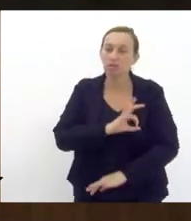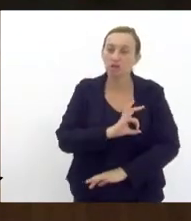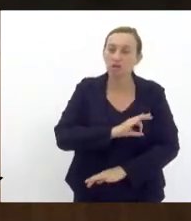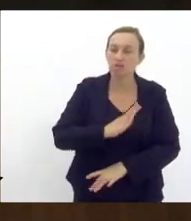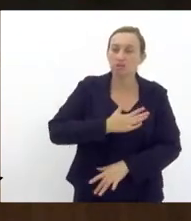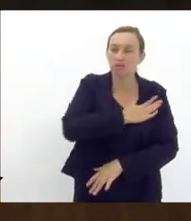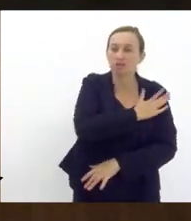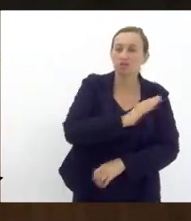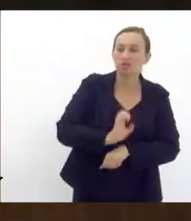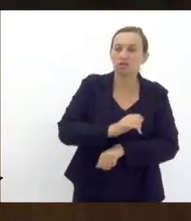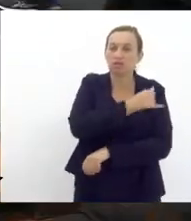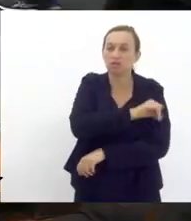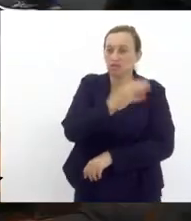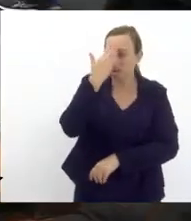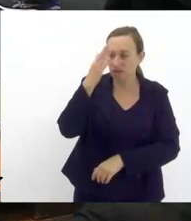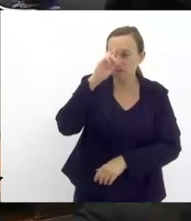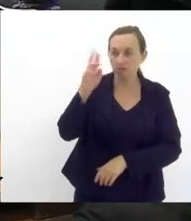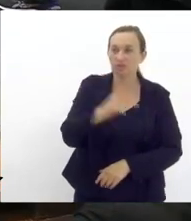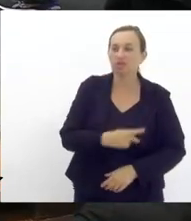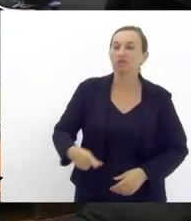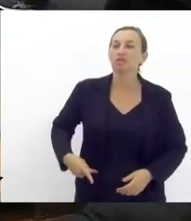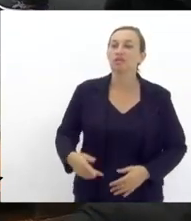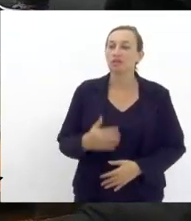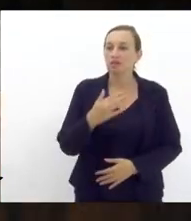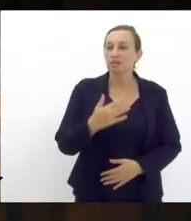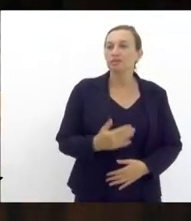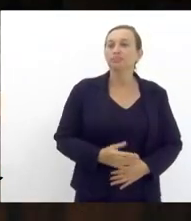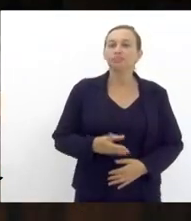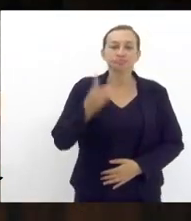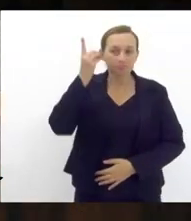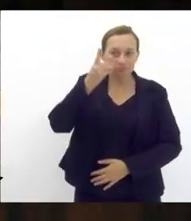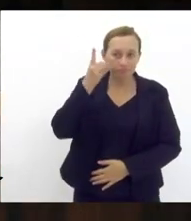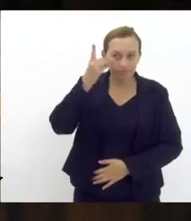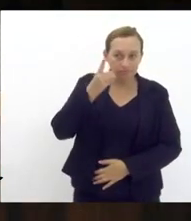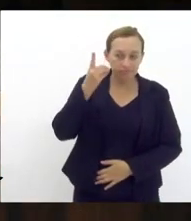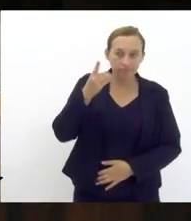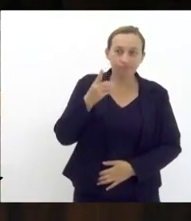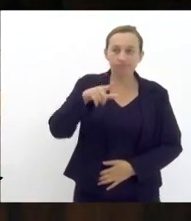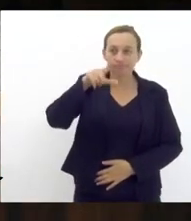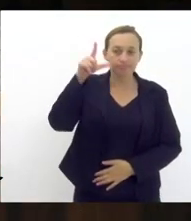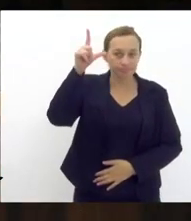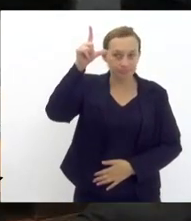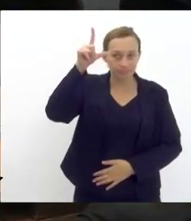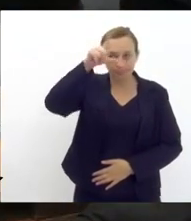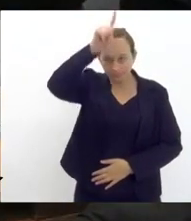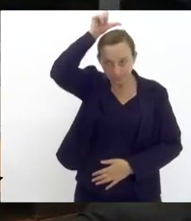Rio de Janeiro Muito obrigado Presidente discutir o nosso nome deputado